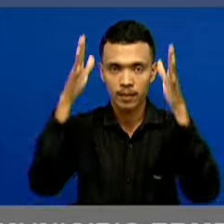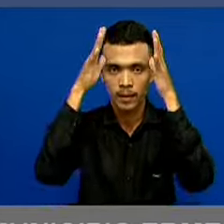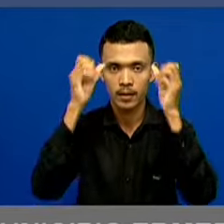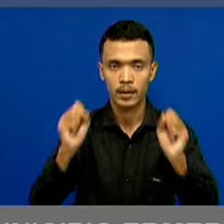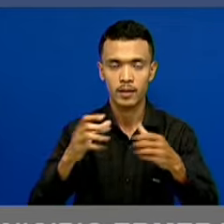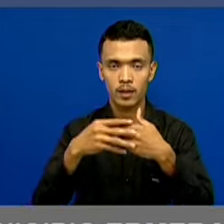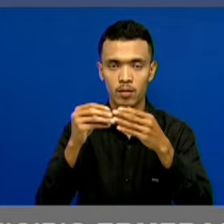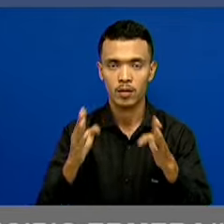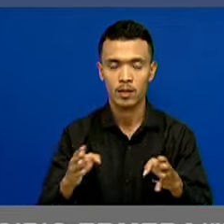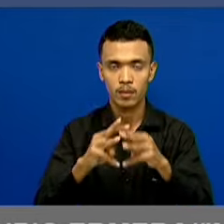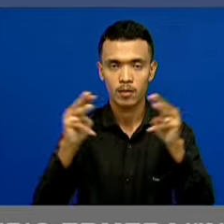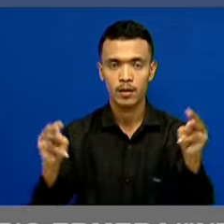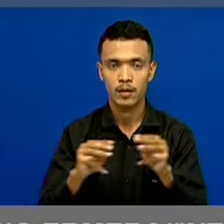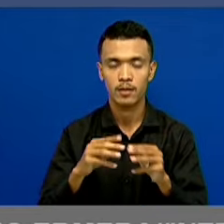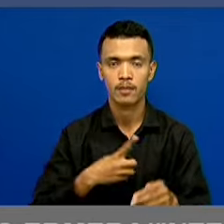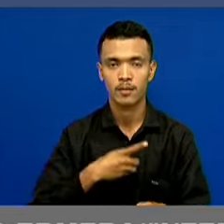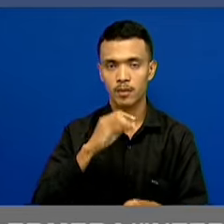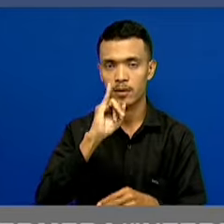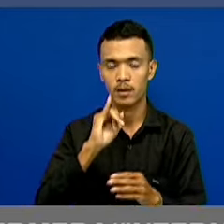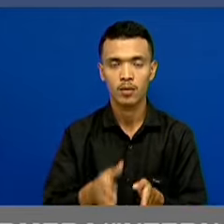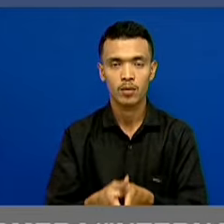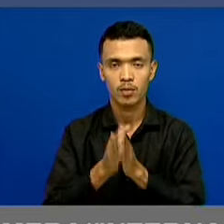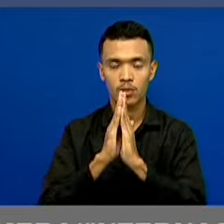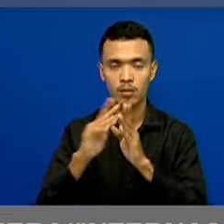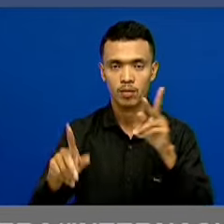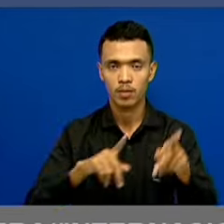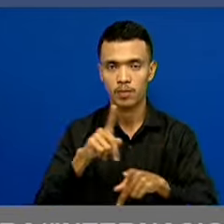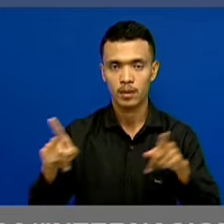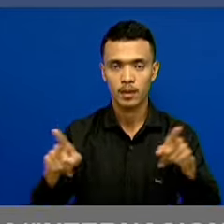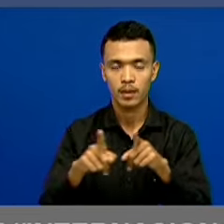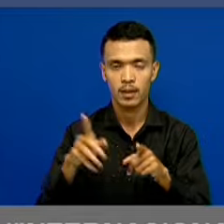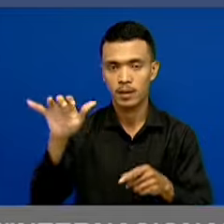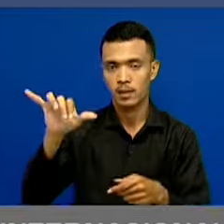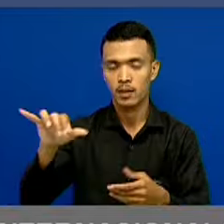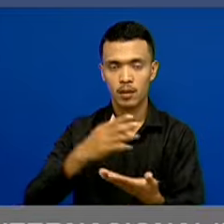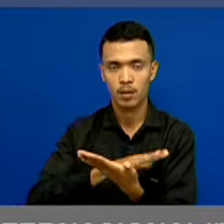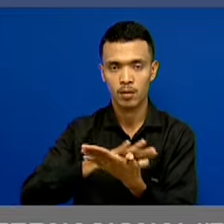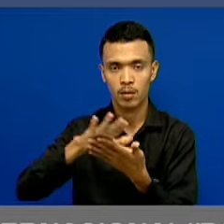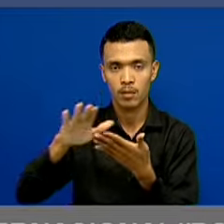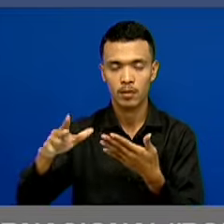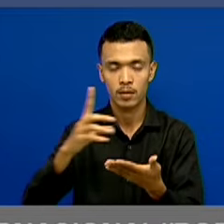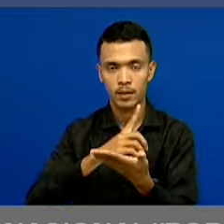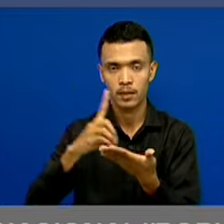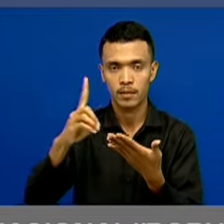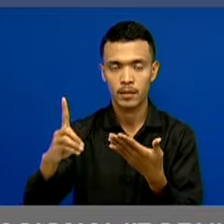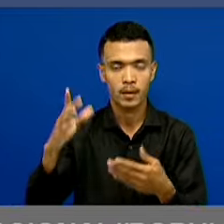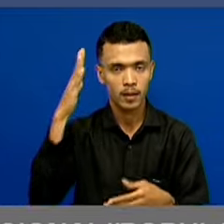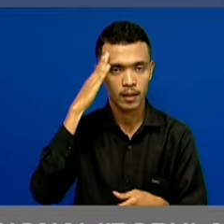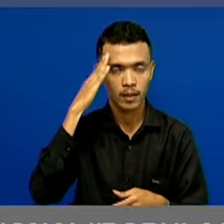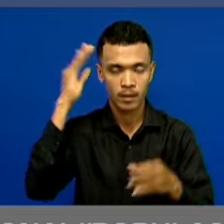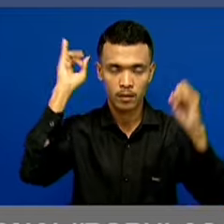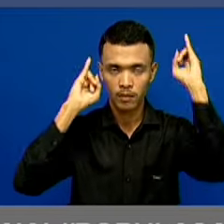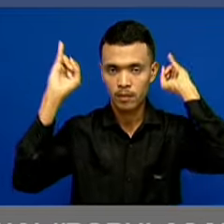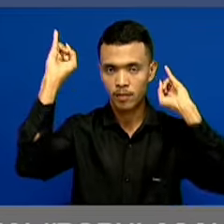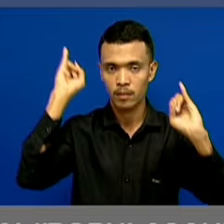Presidente autoridade município de Ili alerta basi de damsira hahu limpeza ihe cada semana. Tamane ouvintes no telespectadores ato hatene